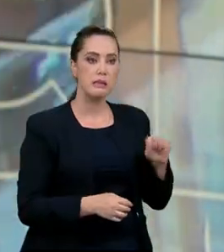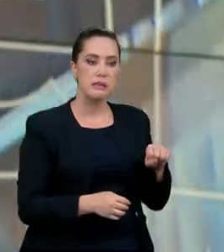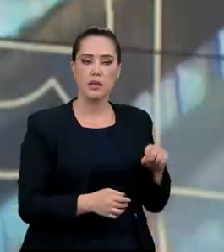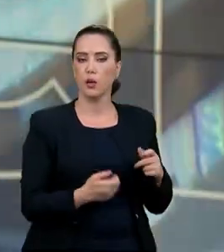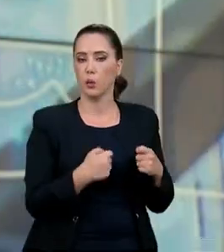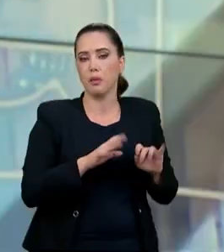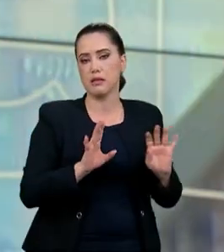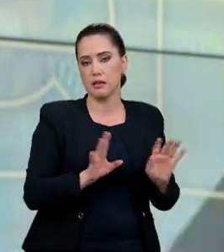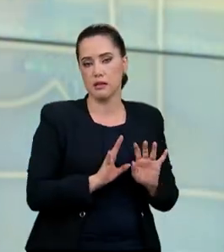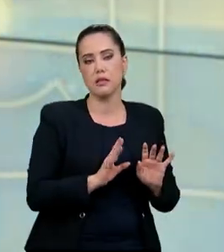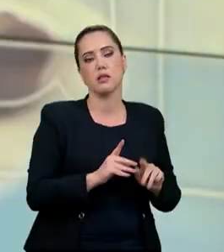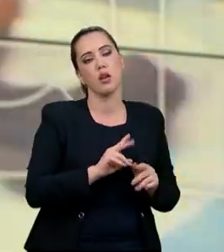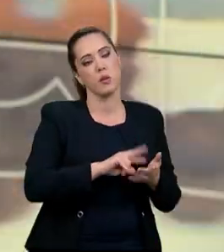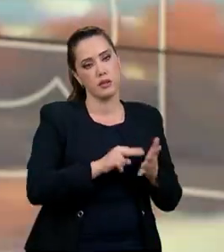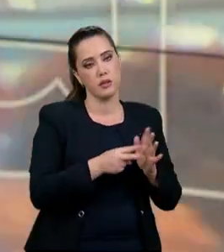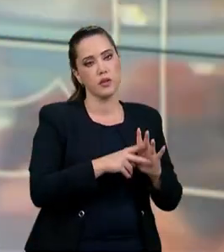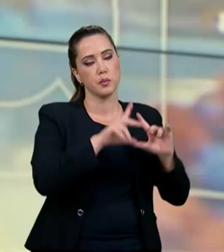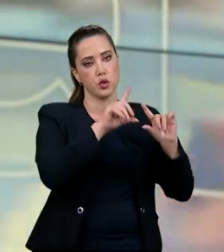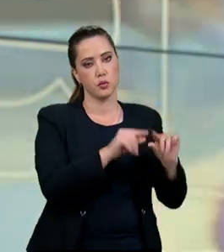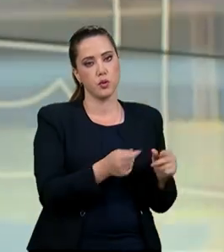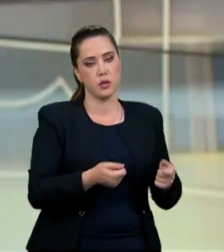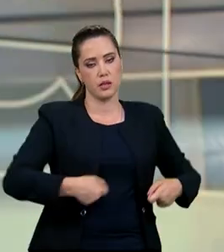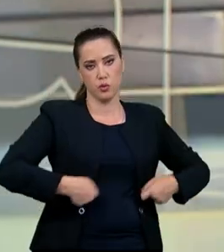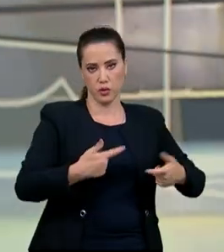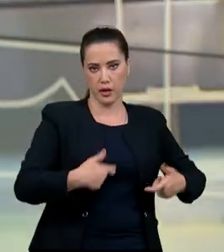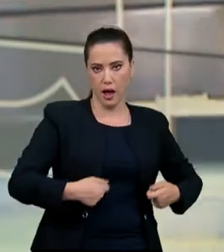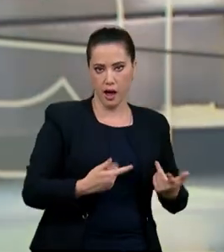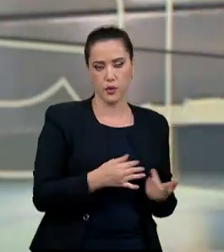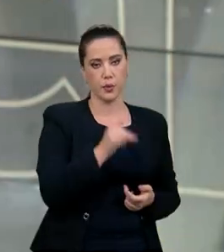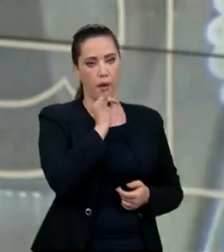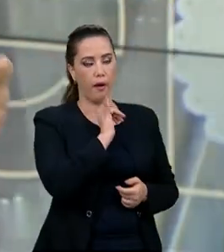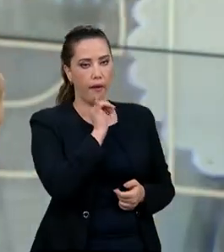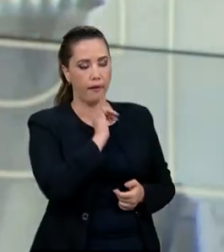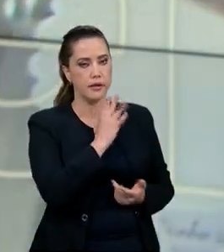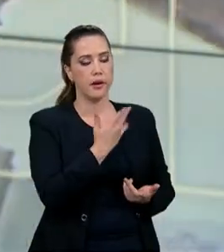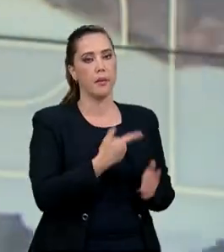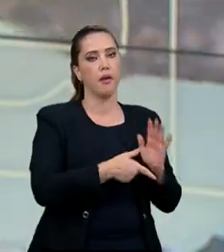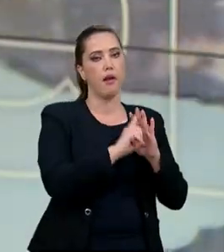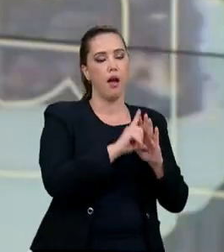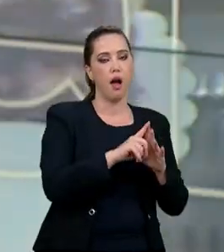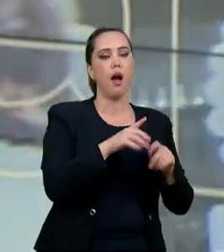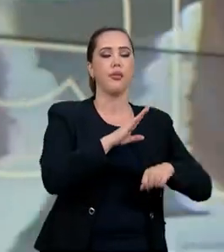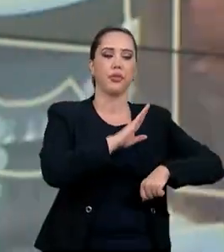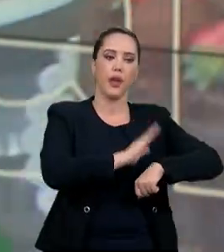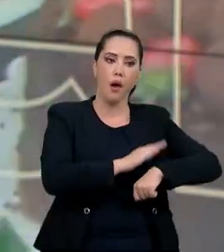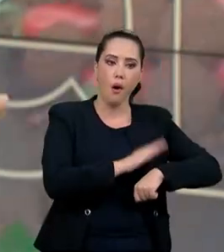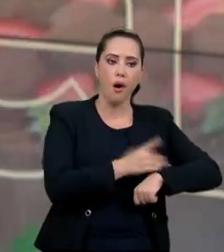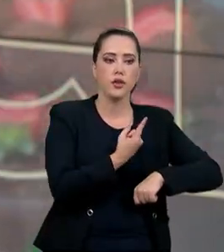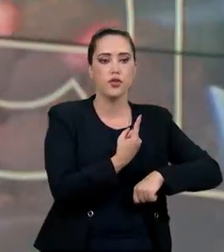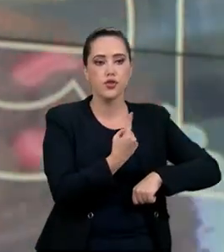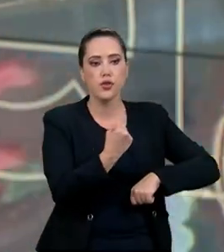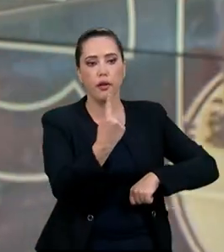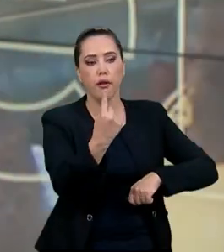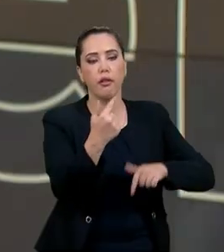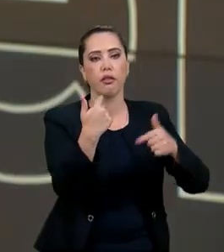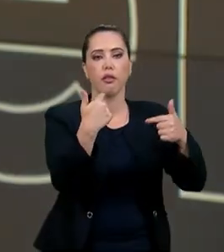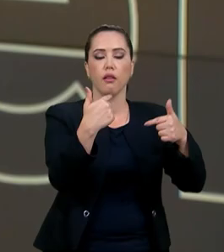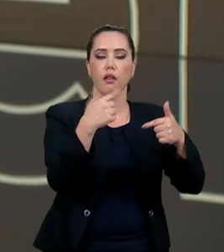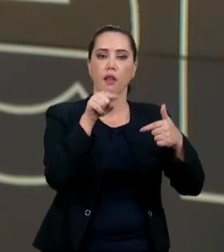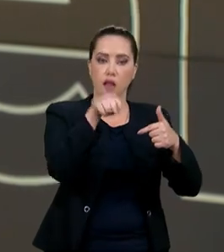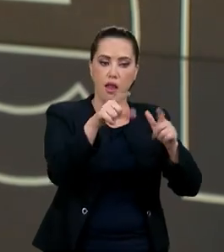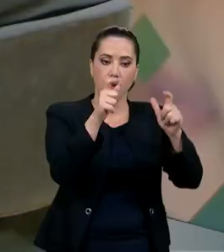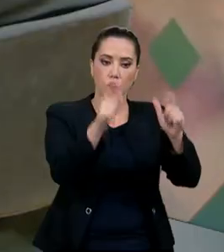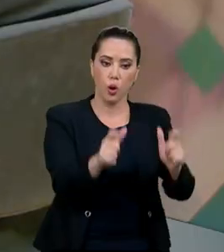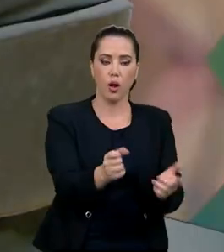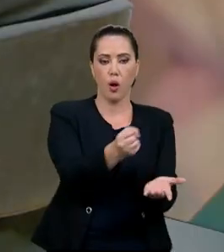empresário constituir a empresa. Então, antigamente, o empresário tinha um custo, né, da hora dele, que é custosa, é a hora que ele poderia estar produzindo, estar empreendendo.